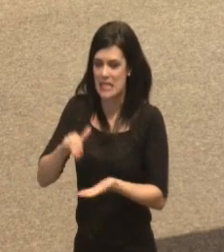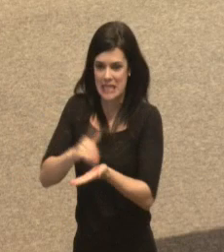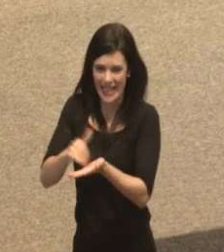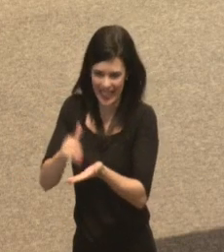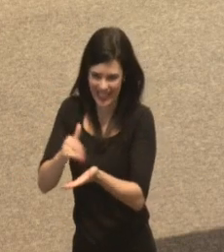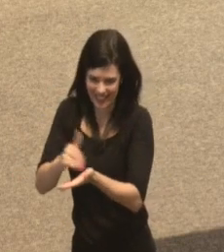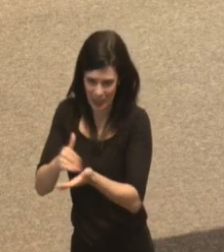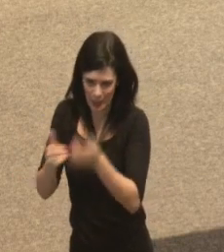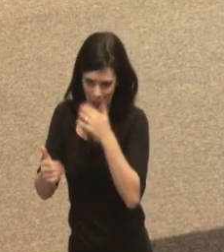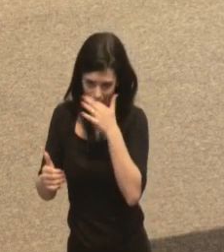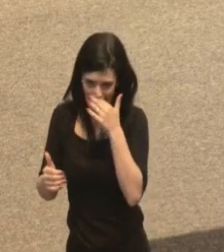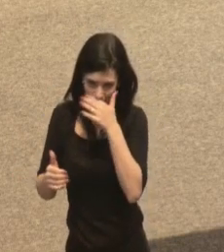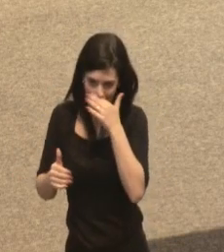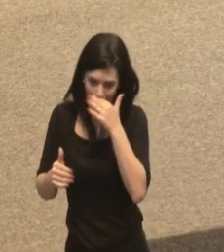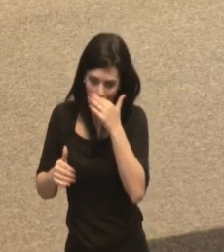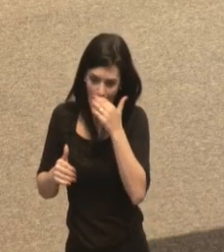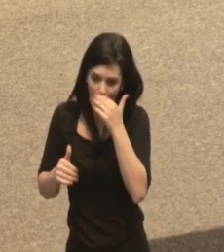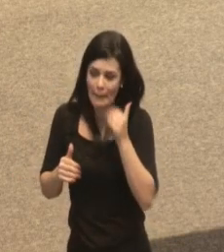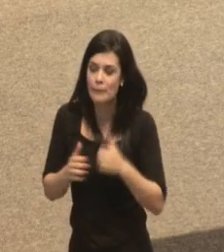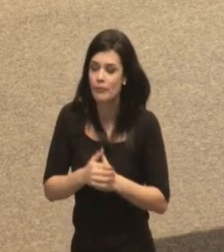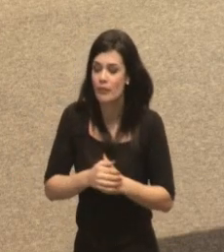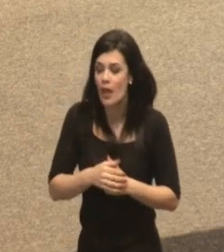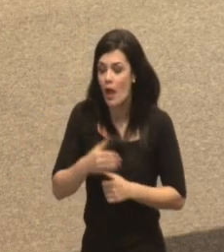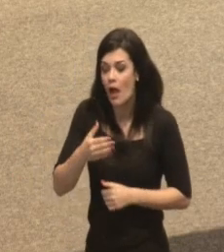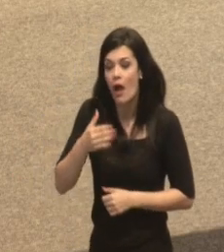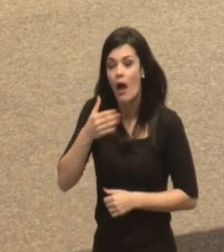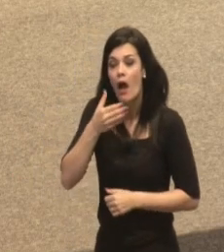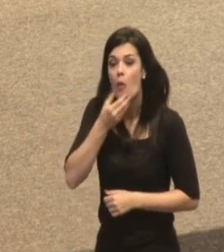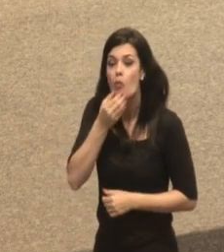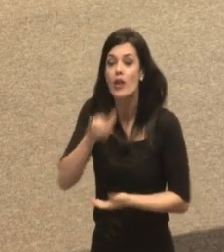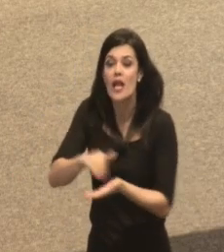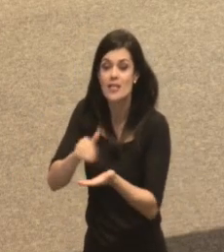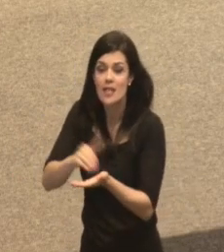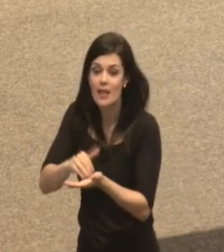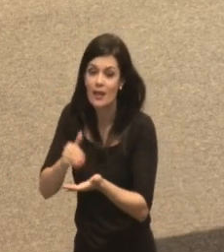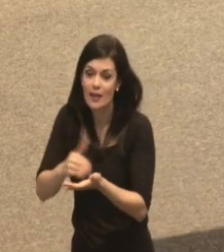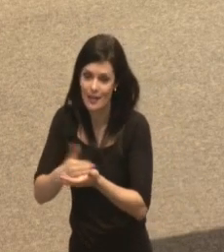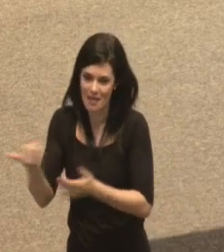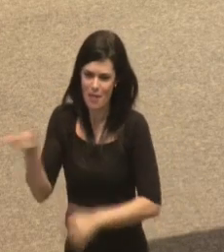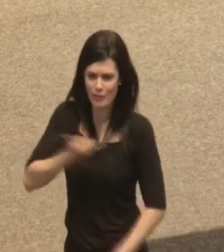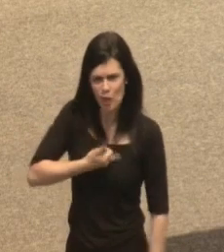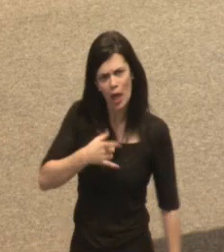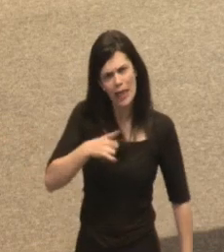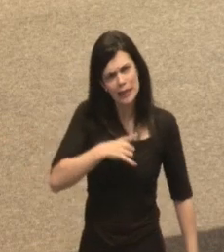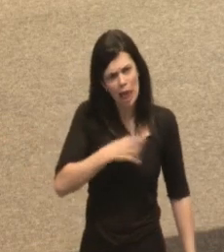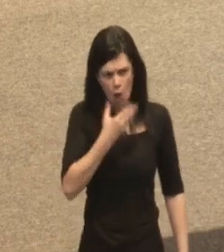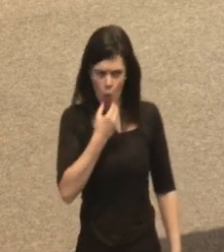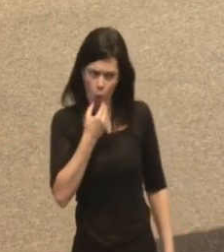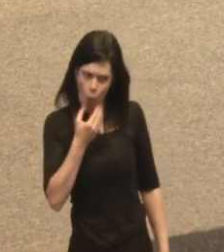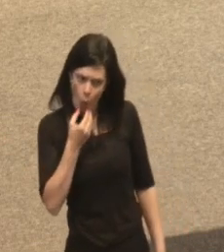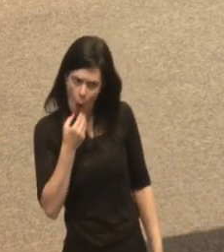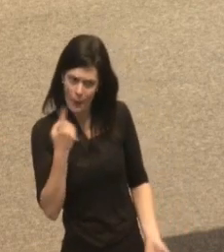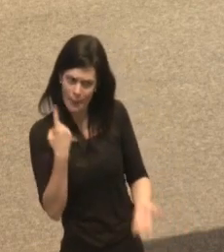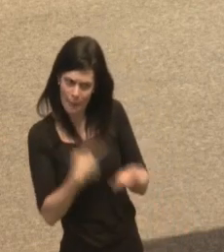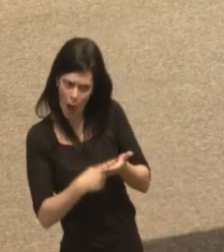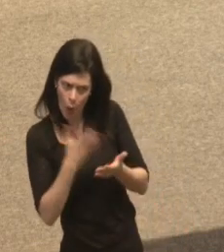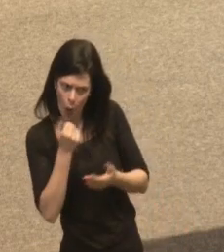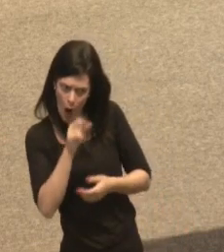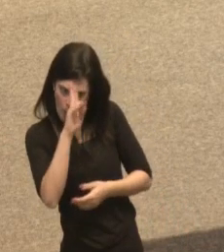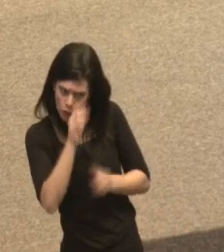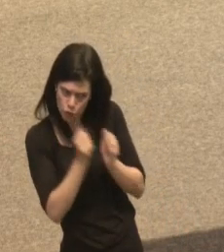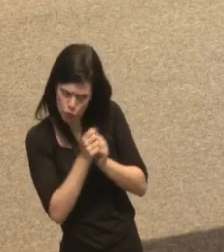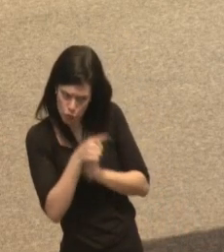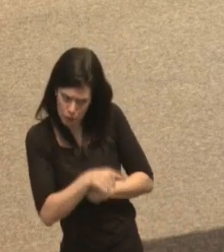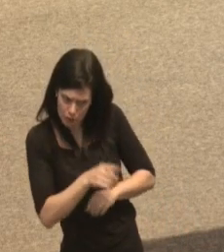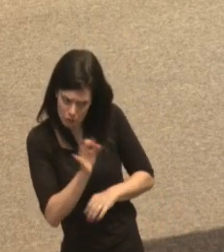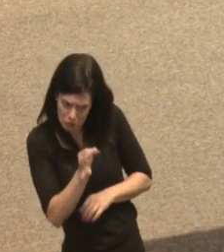tinha combinado de almoçar com ele. Ela me ligou, pastor, tem um moço aqui chamado Vinícius que o senhor marcou para almoçar com ele. Eu falei, é isso mesmo, marca aí marcou para a semana seguinte,